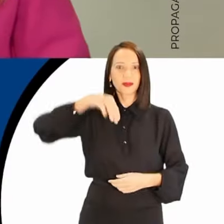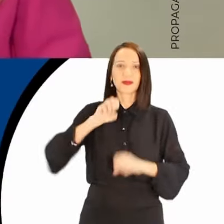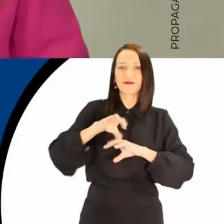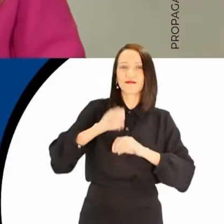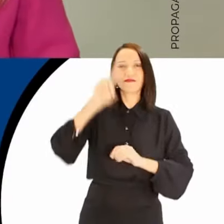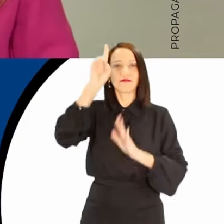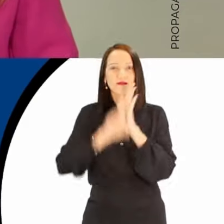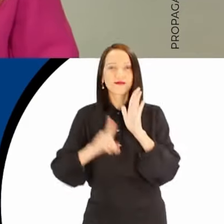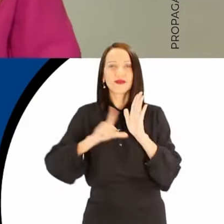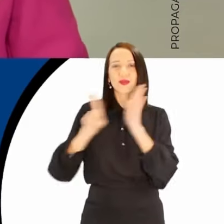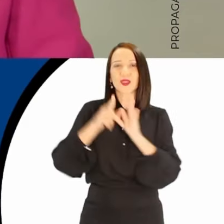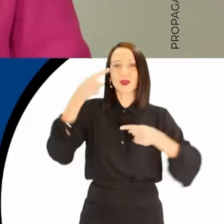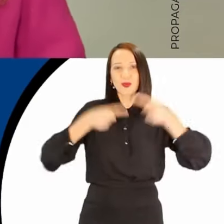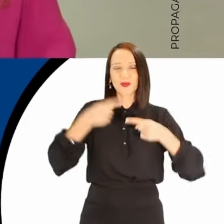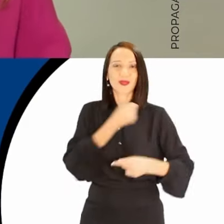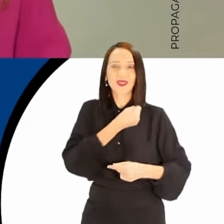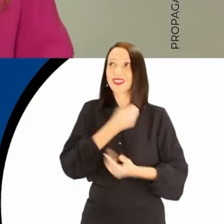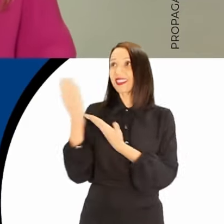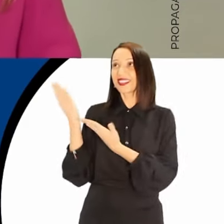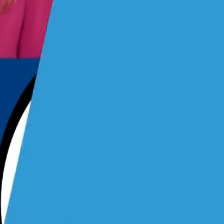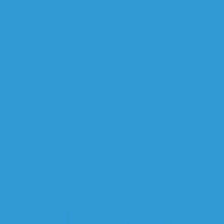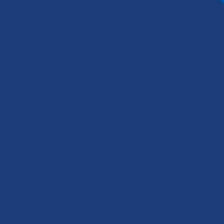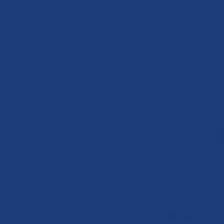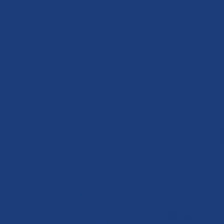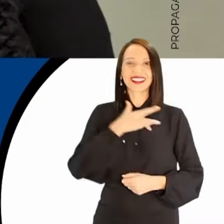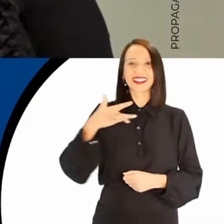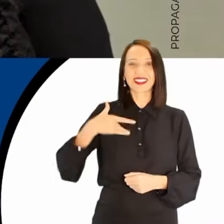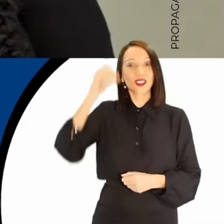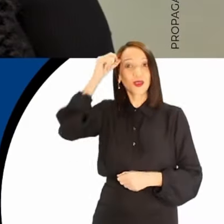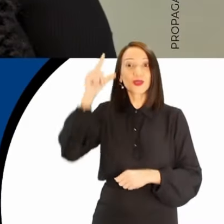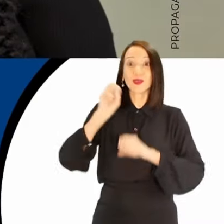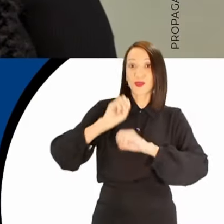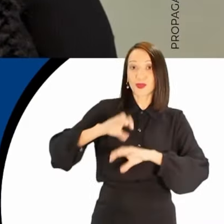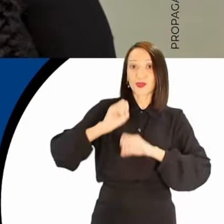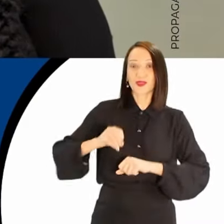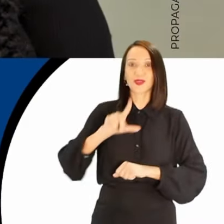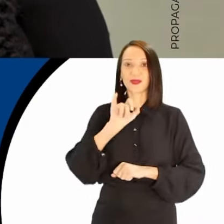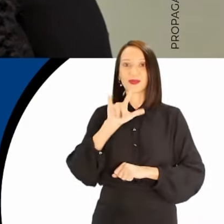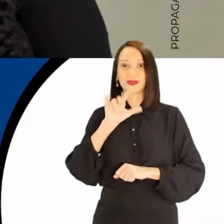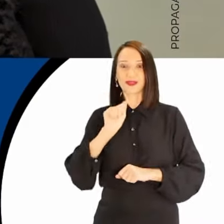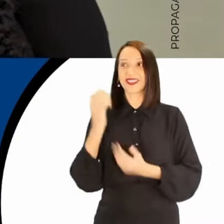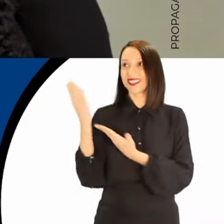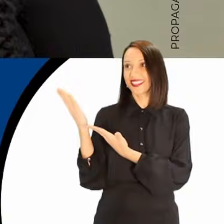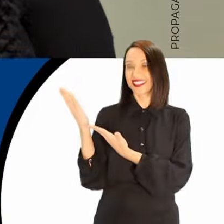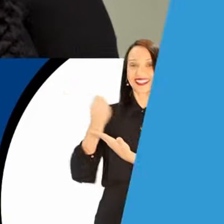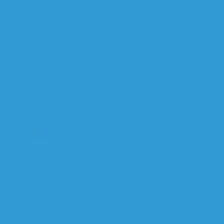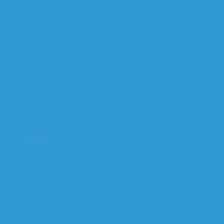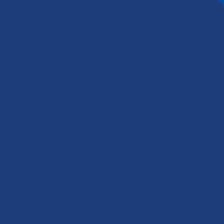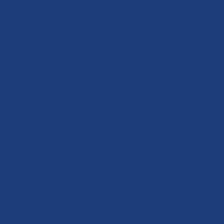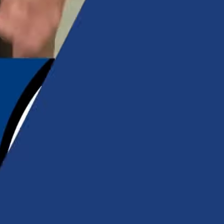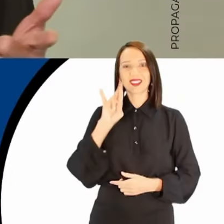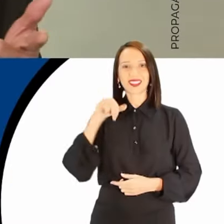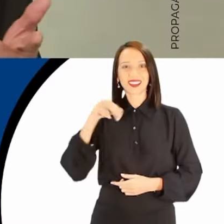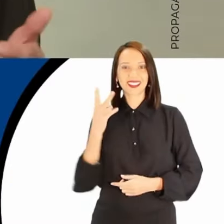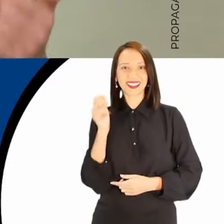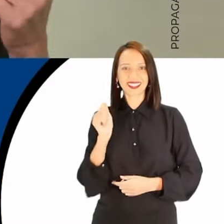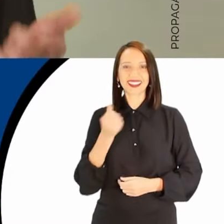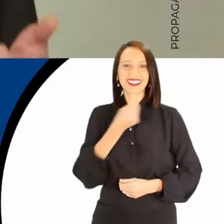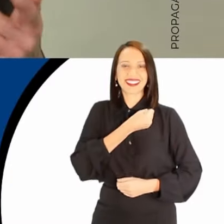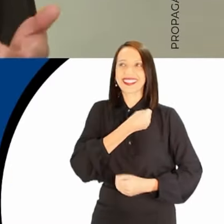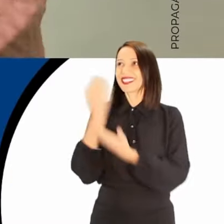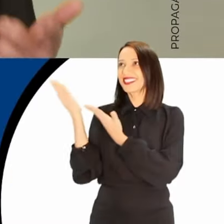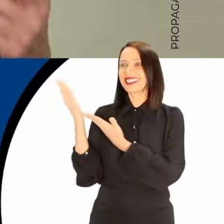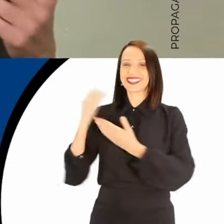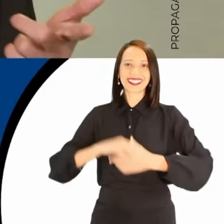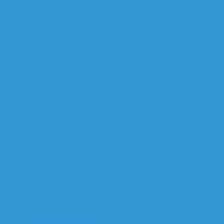Arruda, da Educação e do Direito para a Política, 12, 0, 0, 5. Saúde, Cultura e Educação, Lília Bofim, 12, 5, 22. Dorinha Alves,